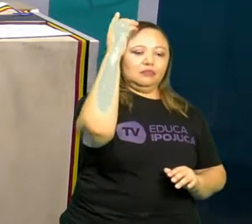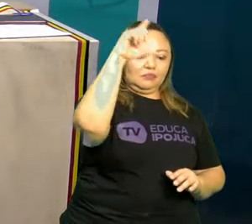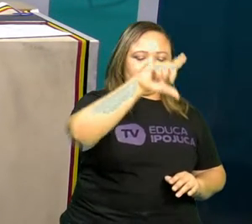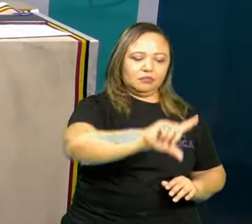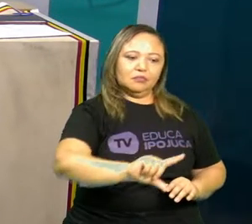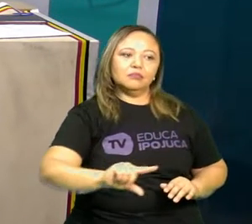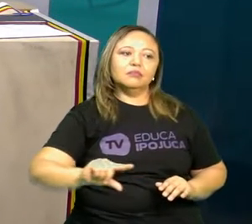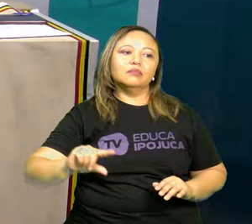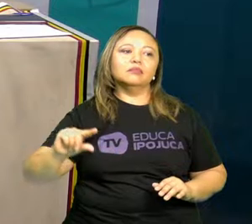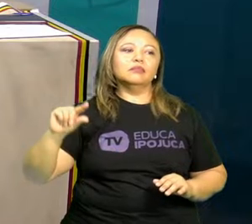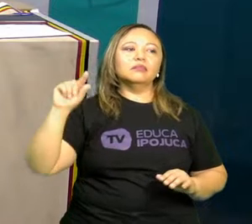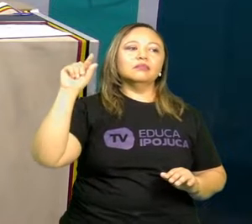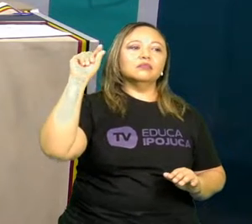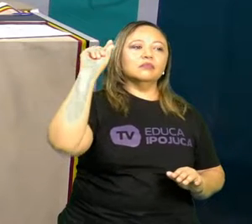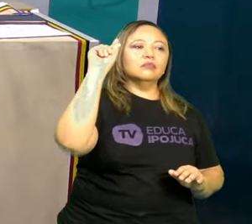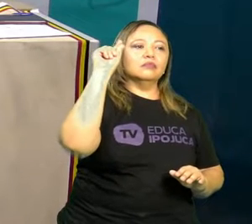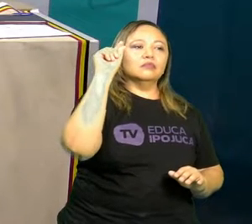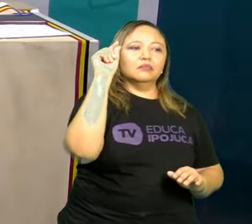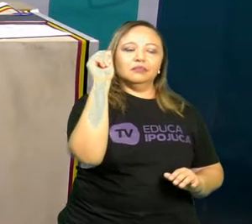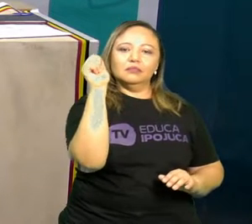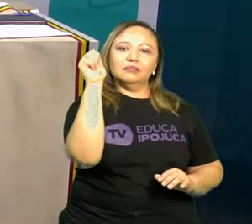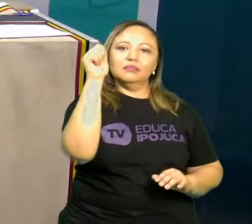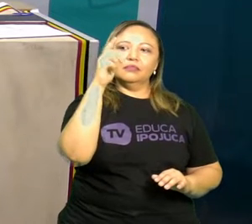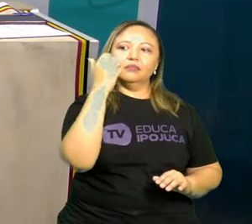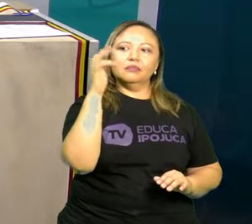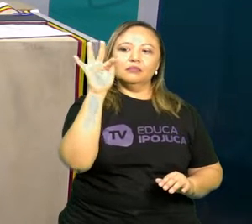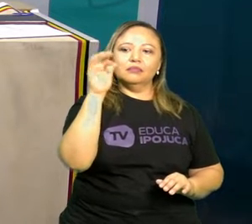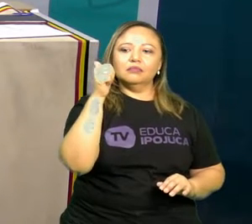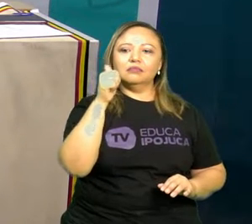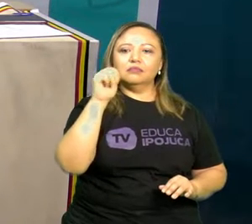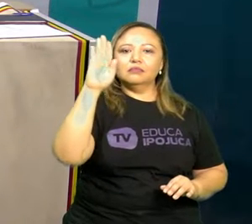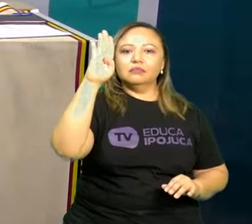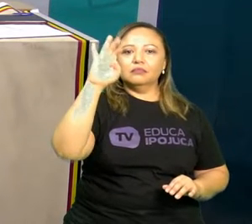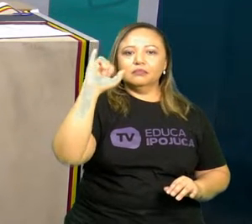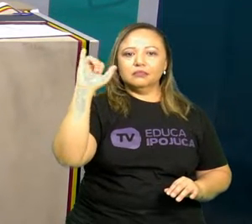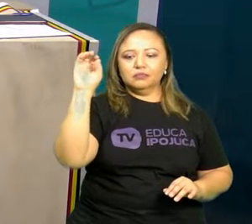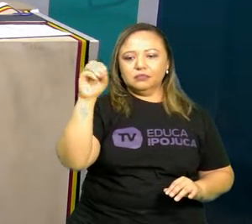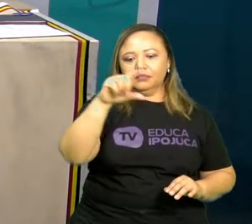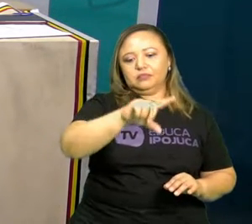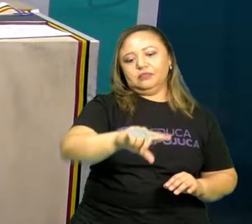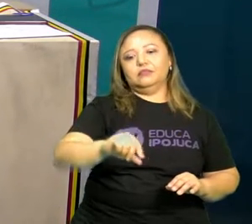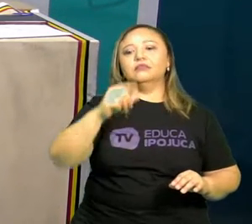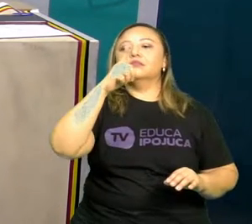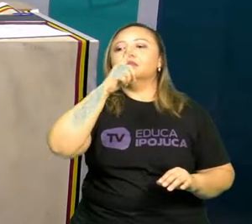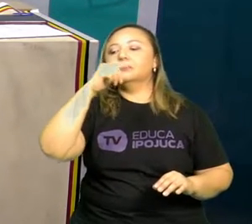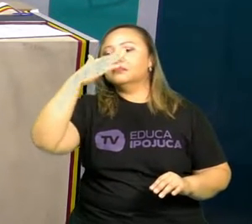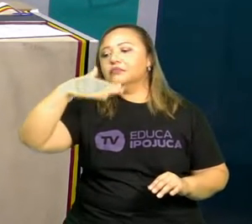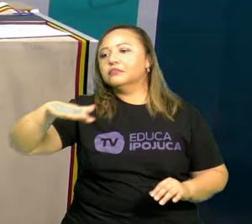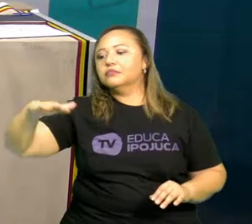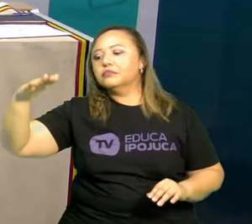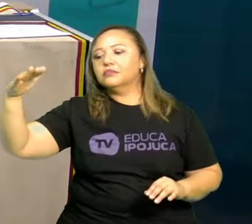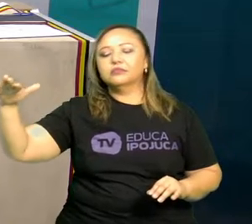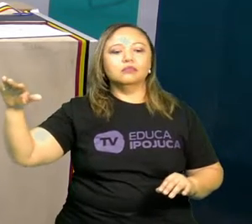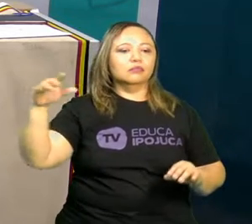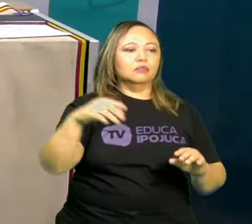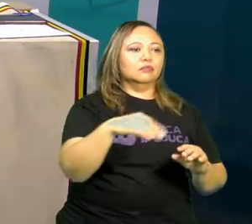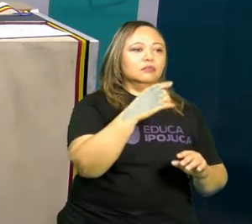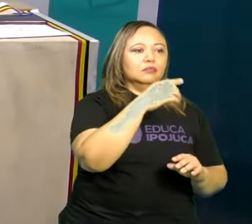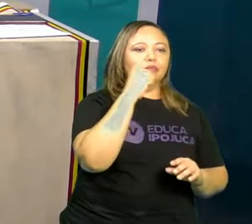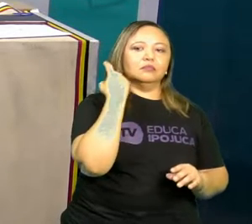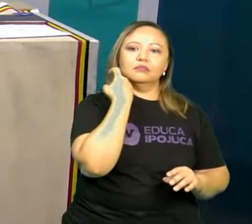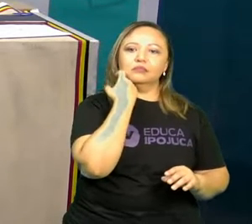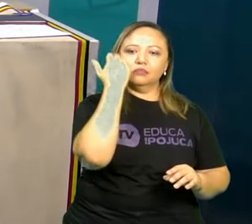nadar, eu tirava Fábio do fundo do mar. Se eu fosse